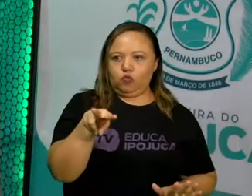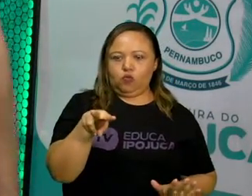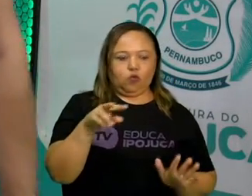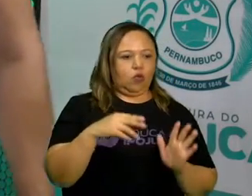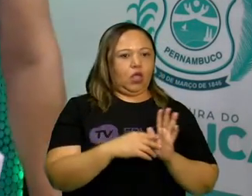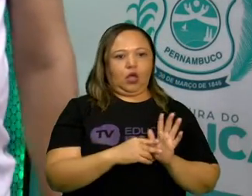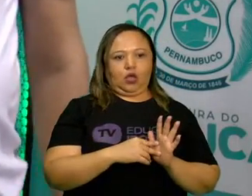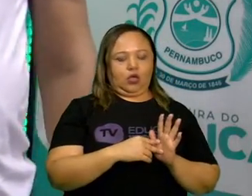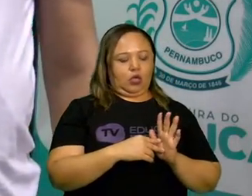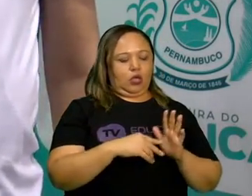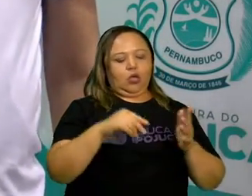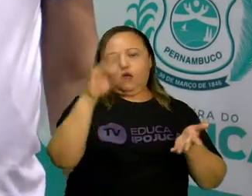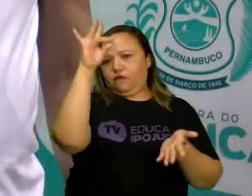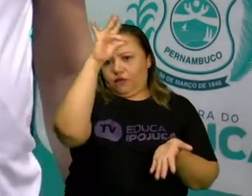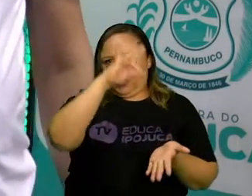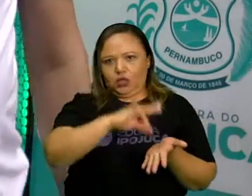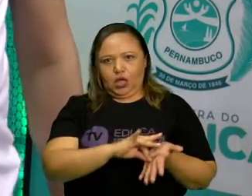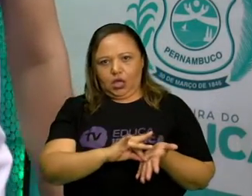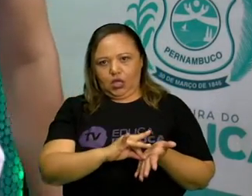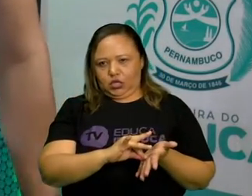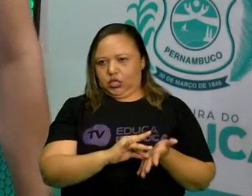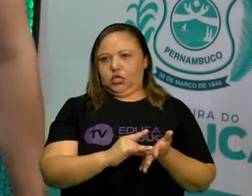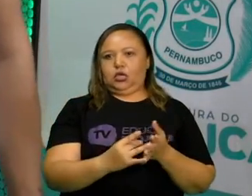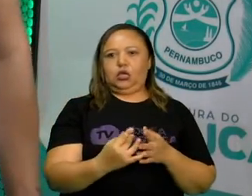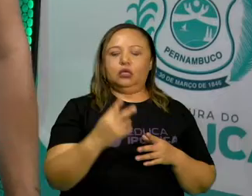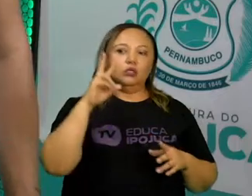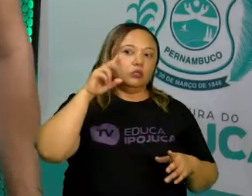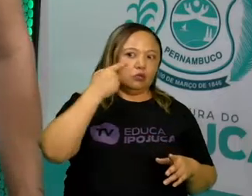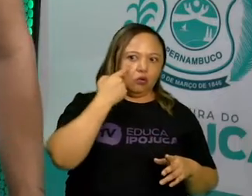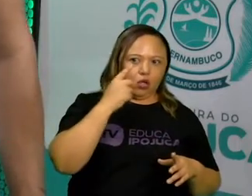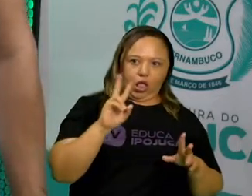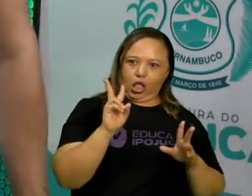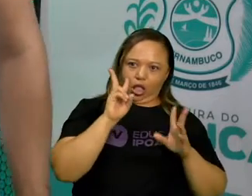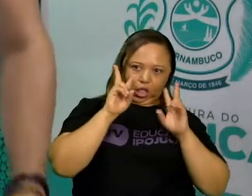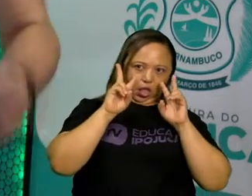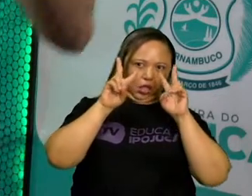personagem. Quando você traz para o seu olhar,